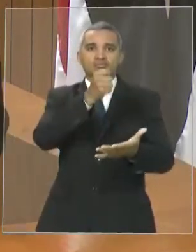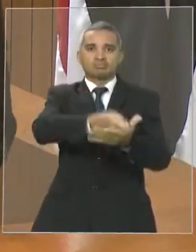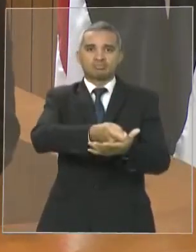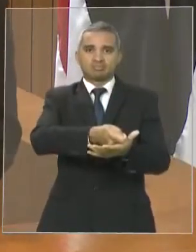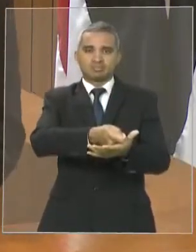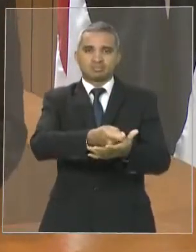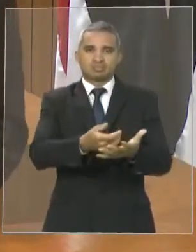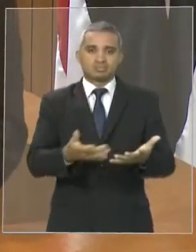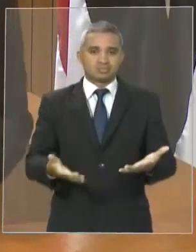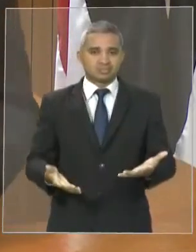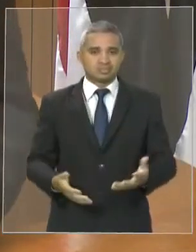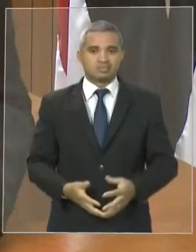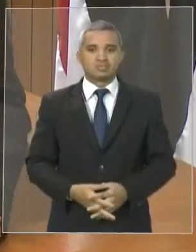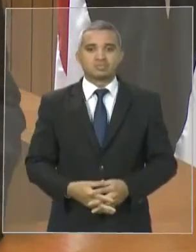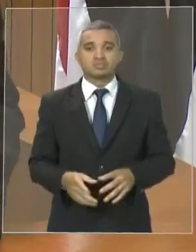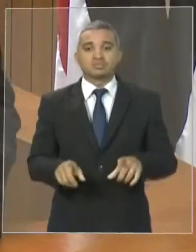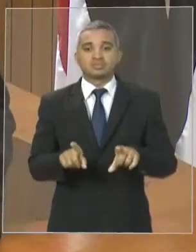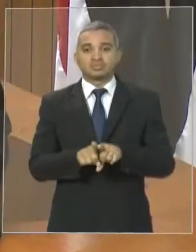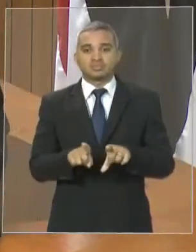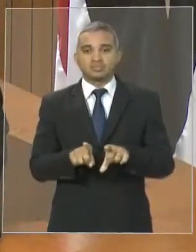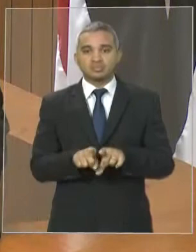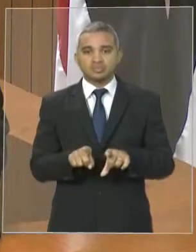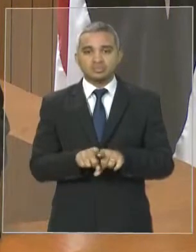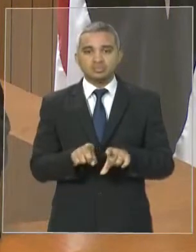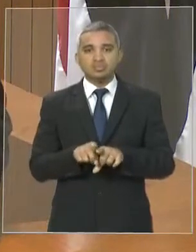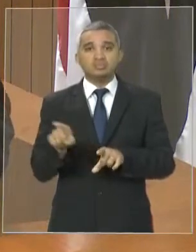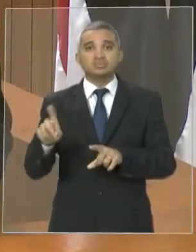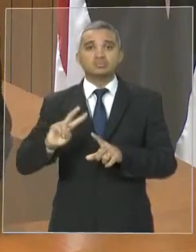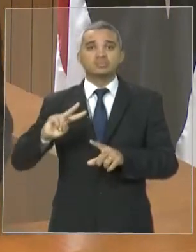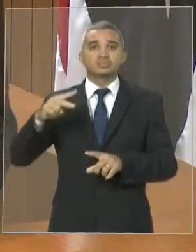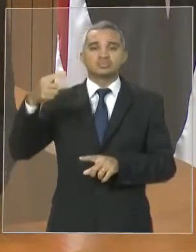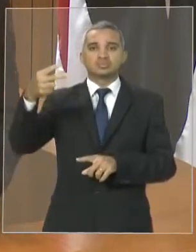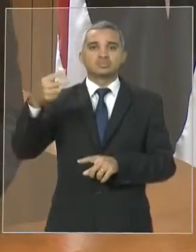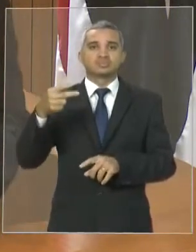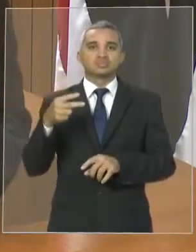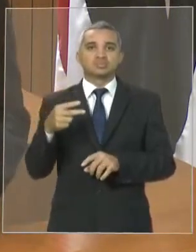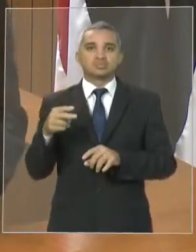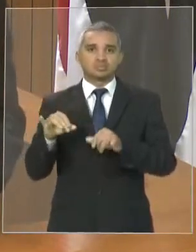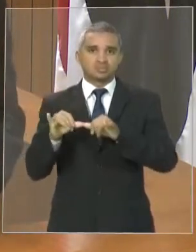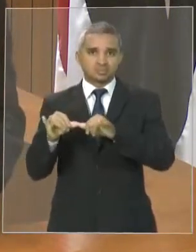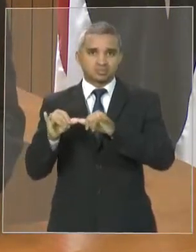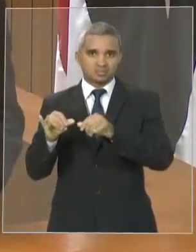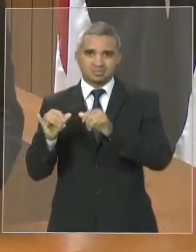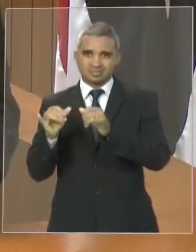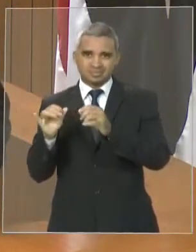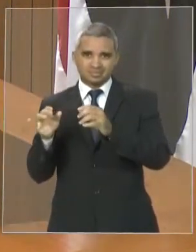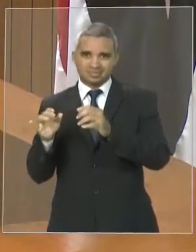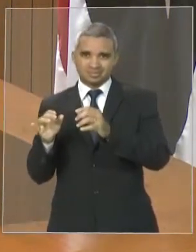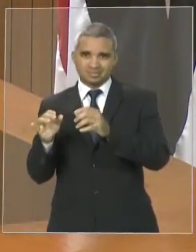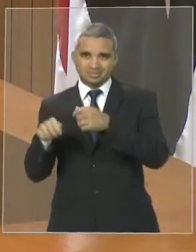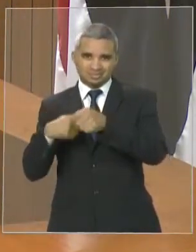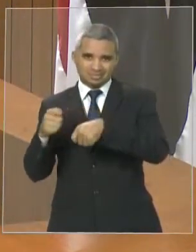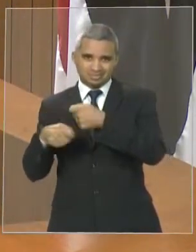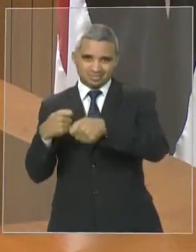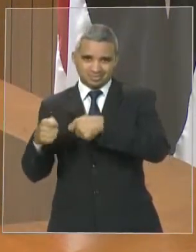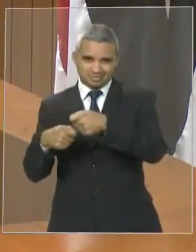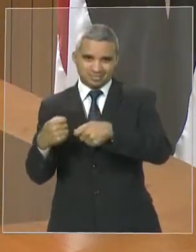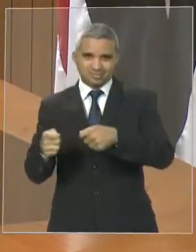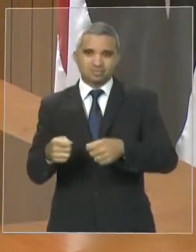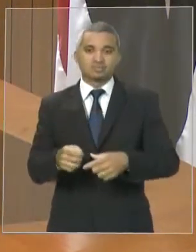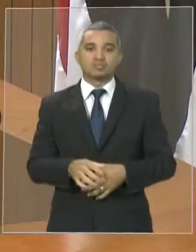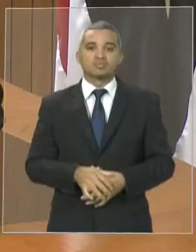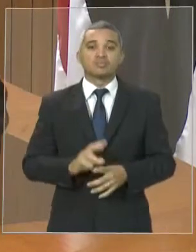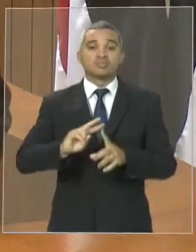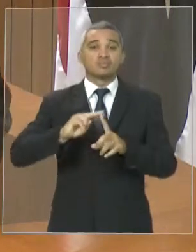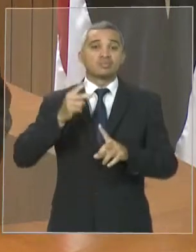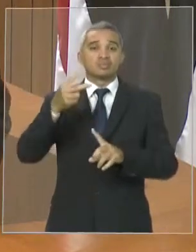ser recolhido do comerciante informal, senhores. Essa casa aprovou o aumento da